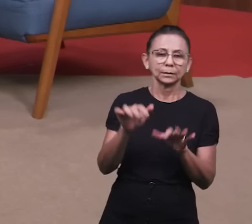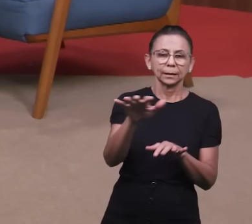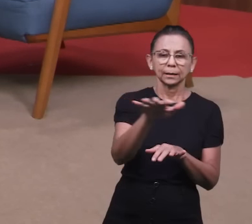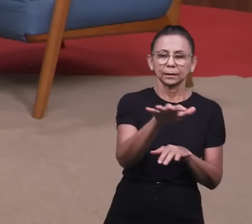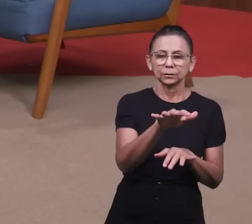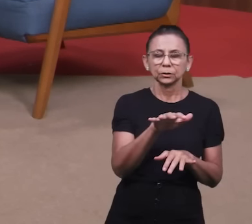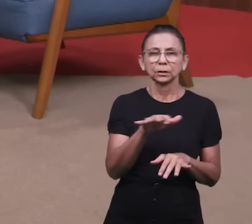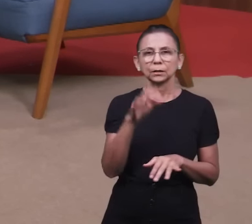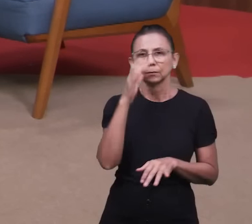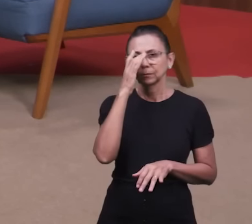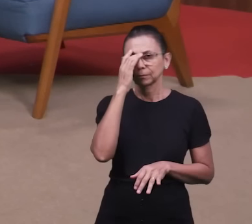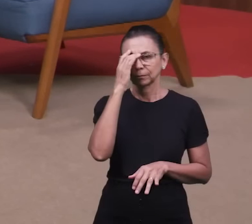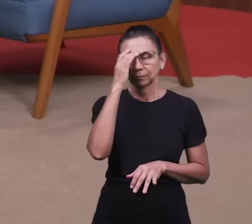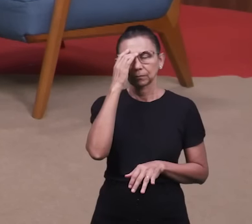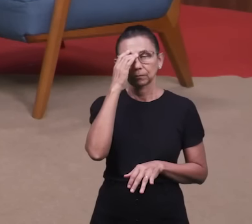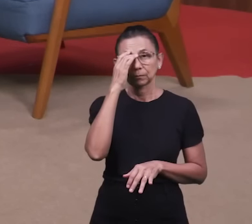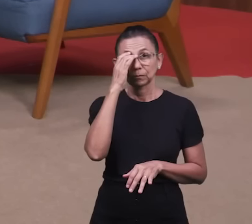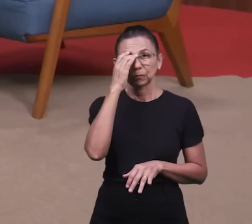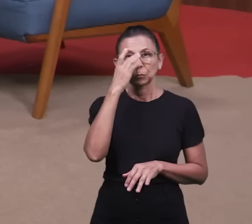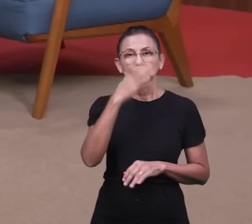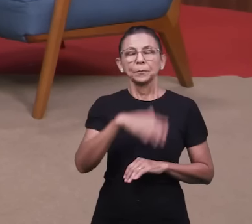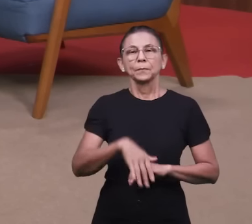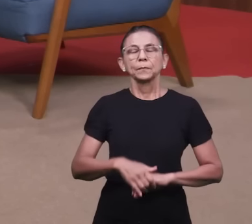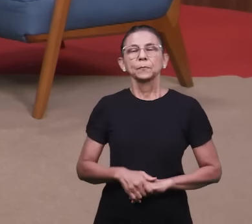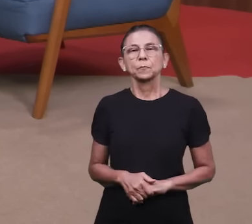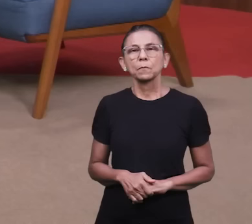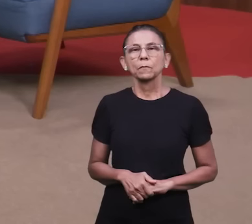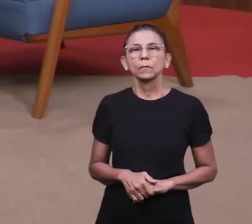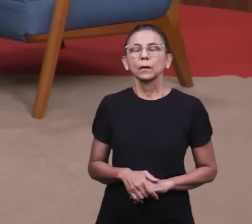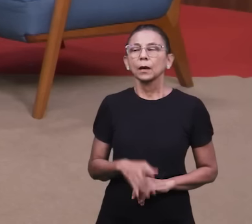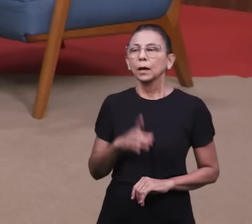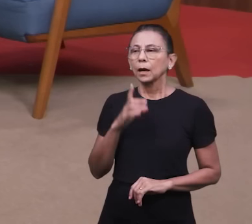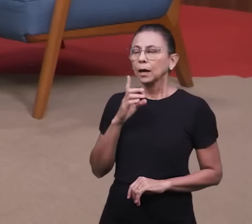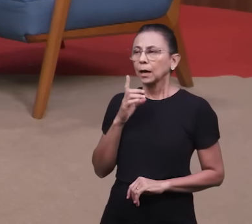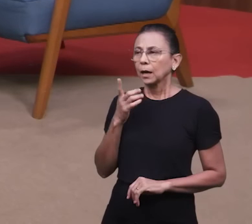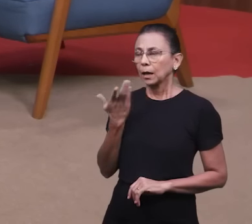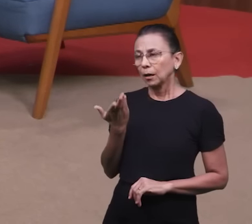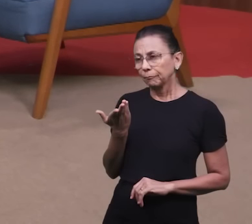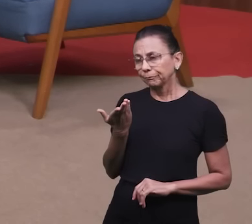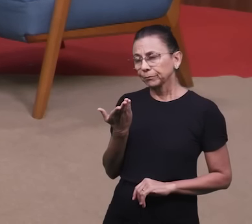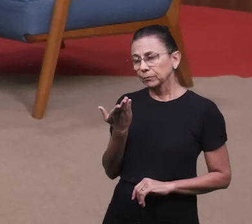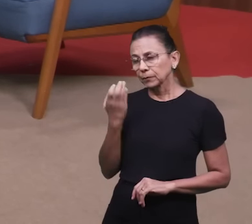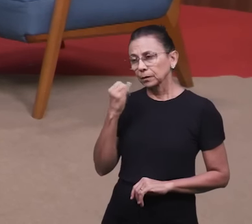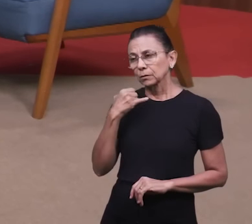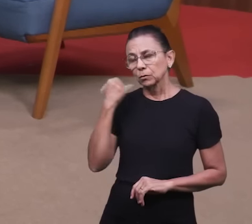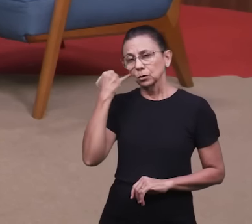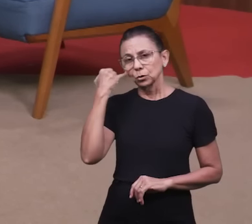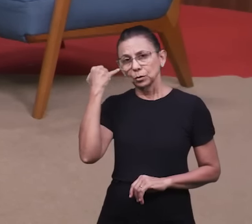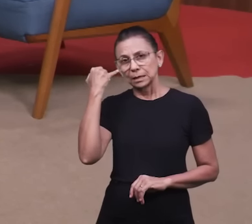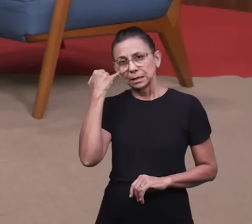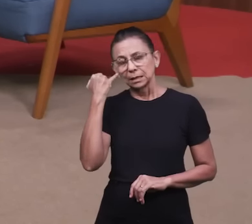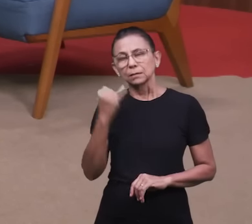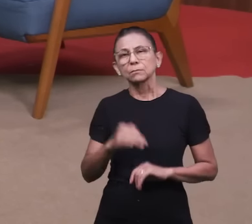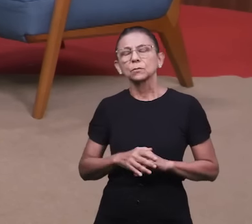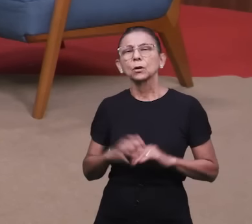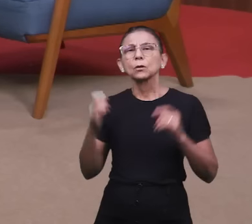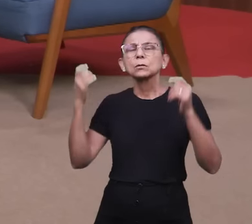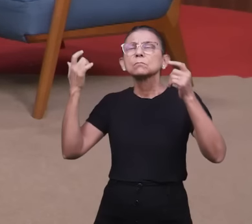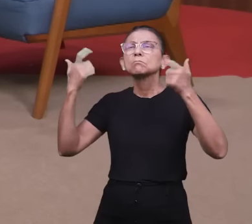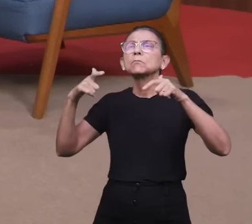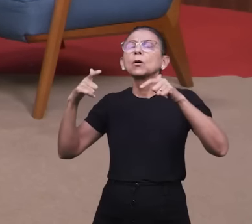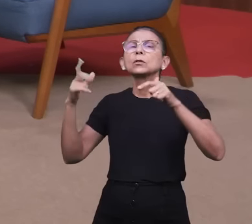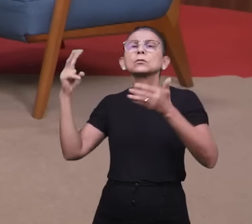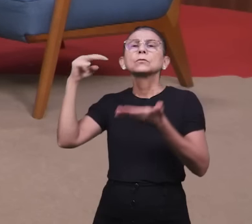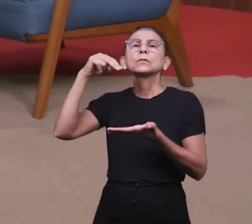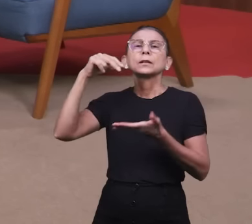viemos onde estamos e Para onde vamos porque aqui ele abrange tudo De onde viemos